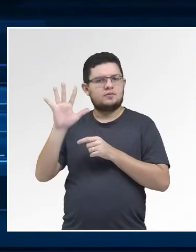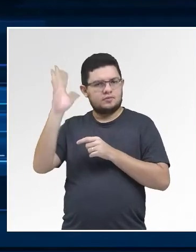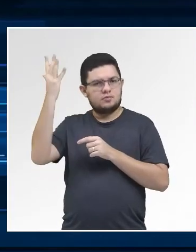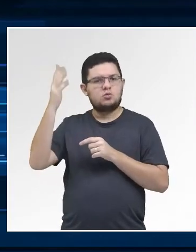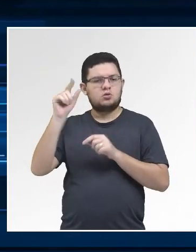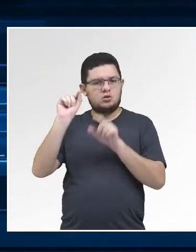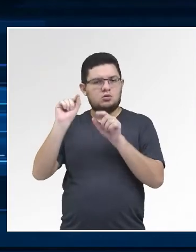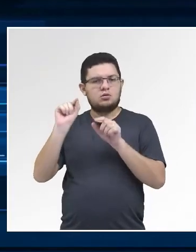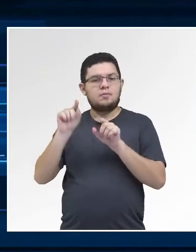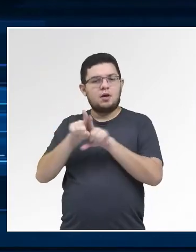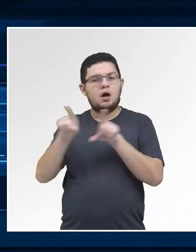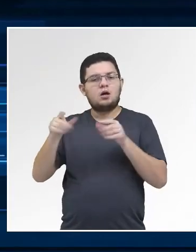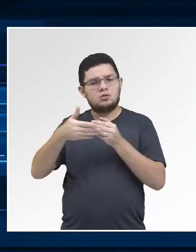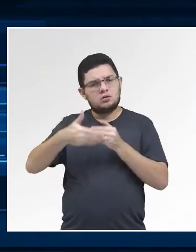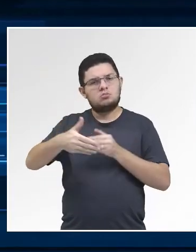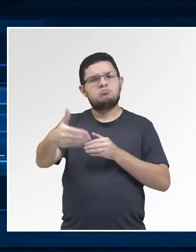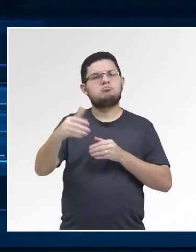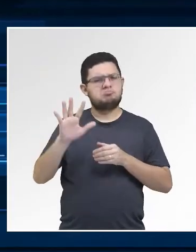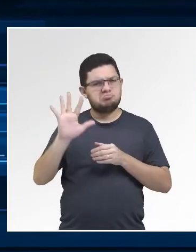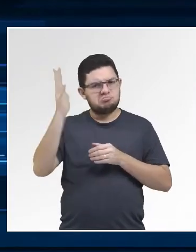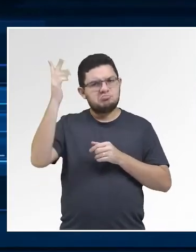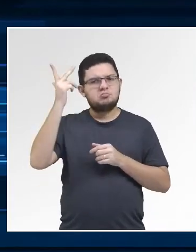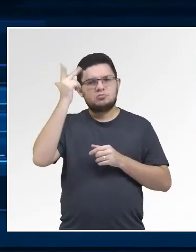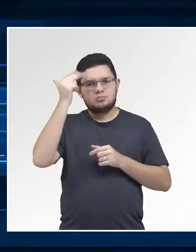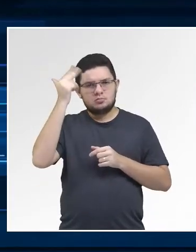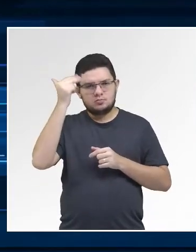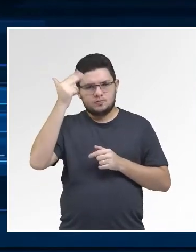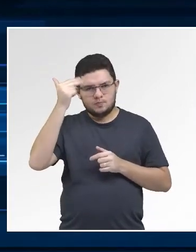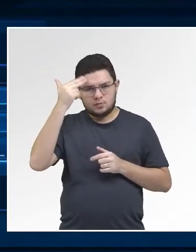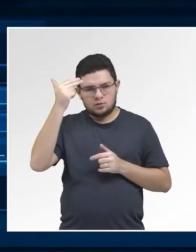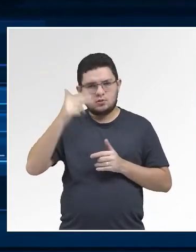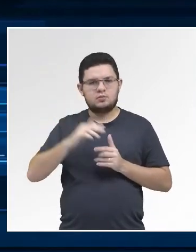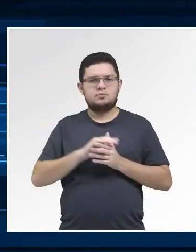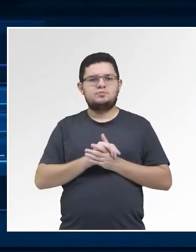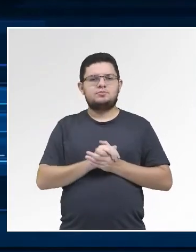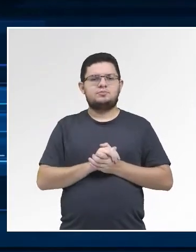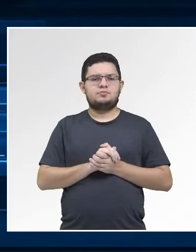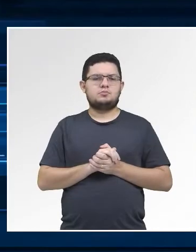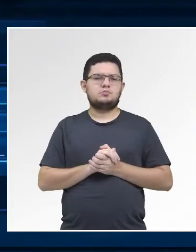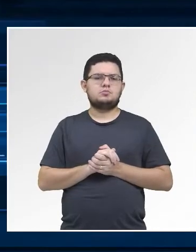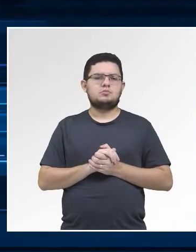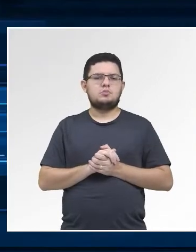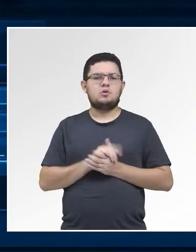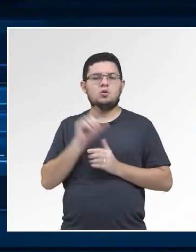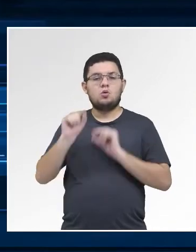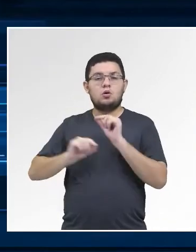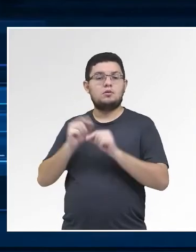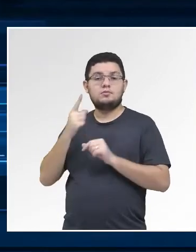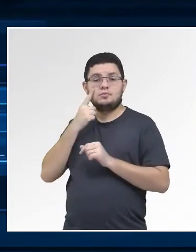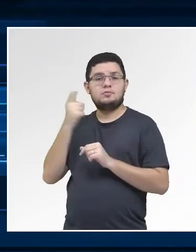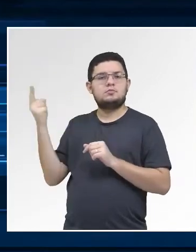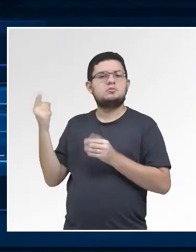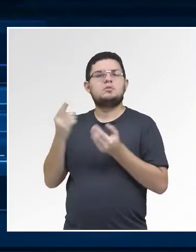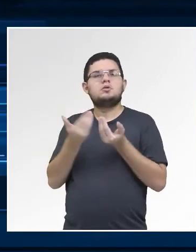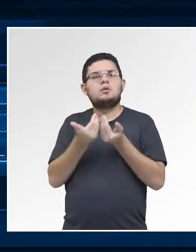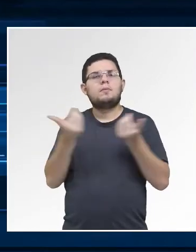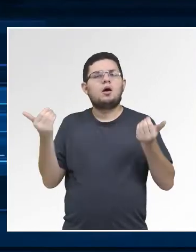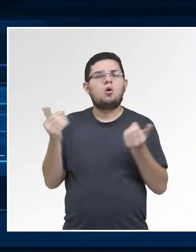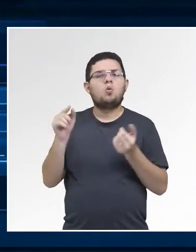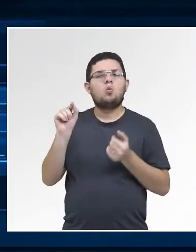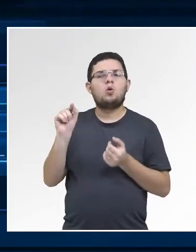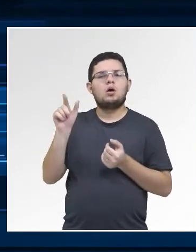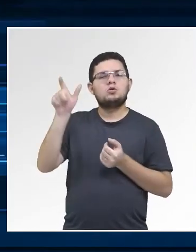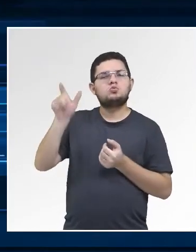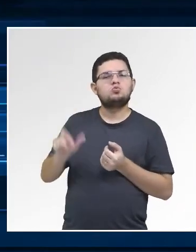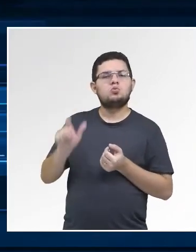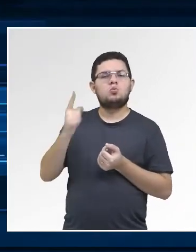Got apart, get apart é uma expressão que é se distanciar de alguém, né? Que vocês podem ver aqui na nossa frase,